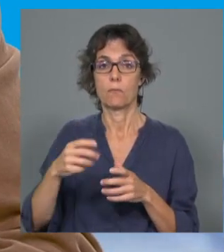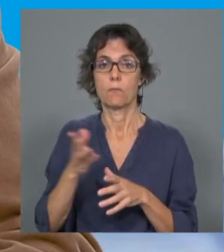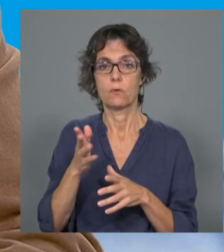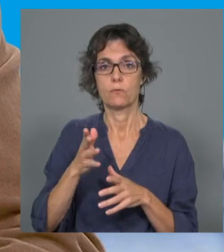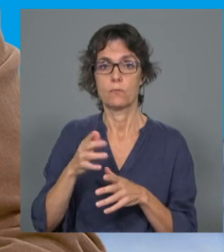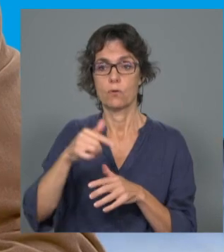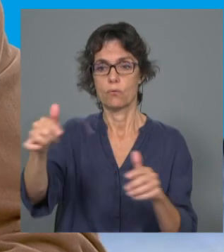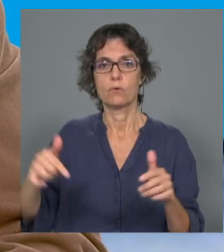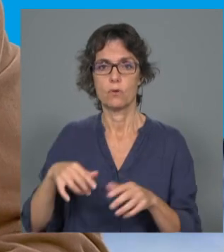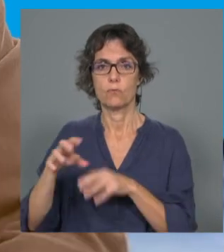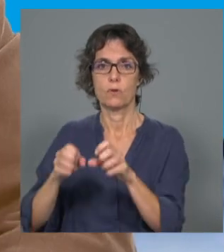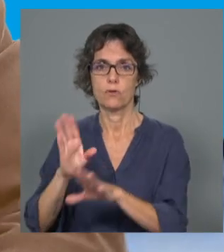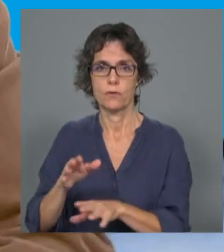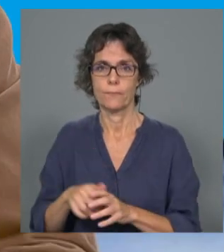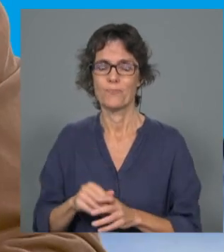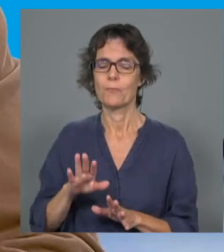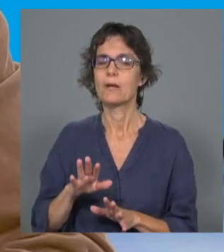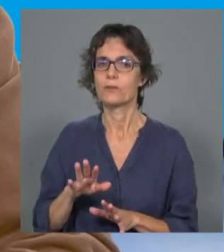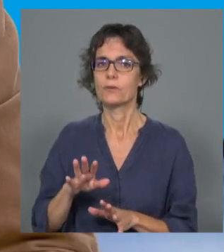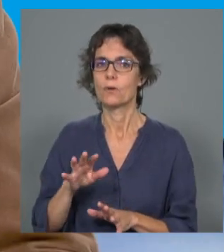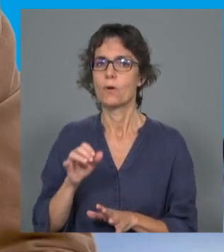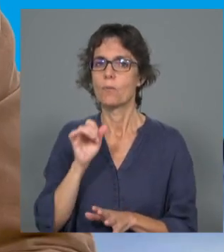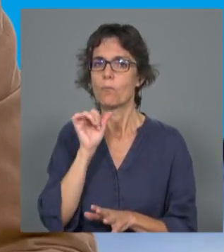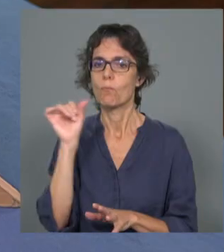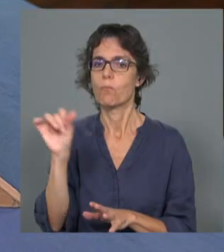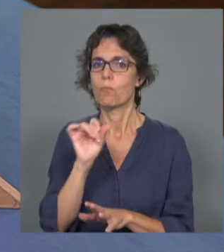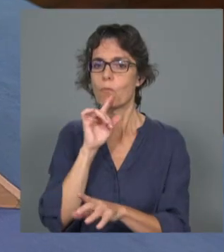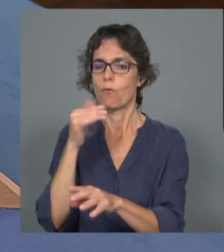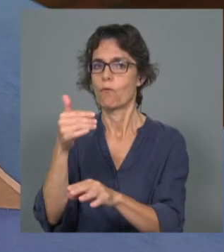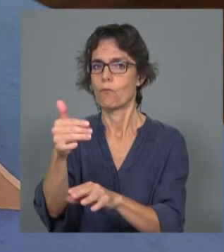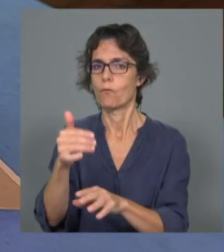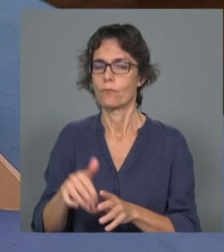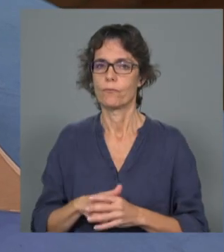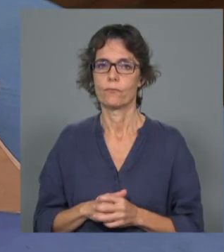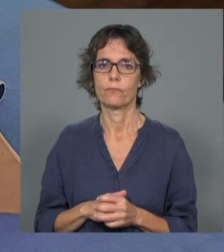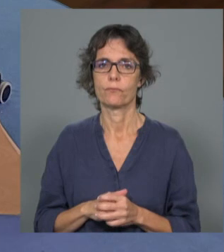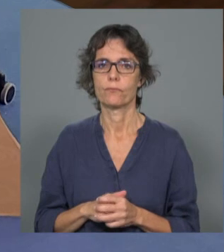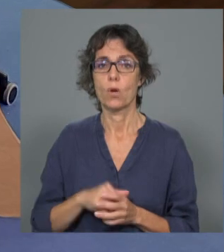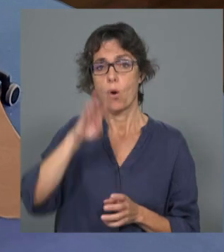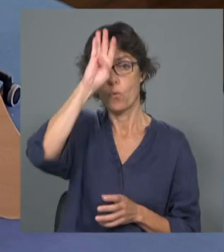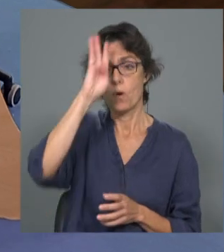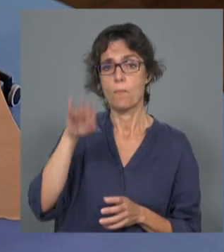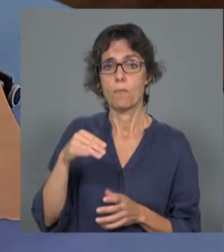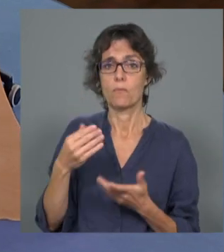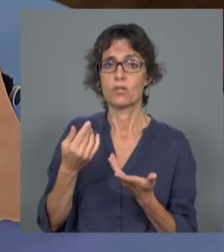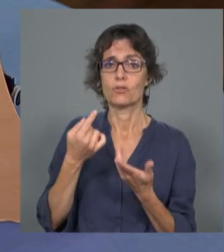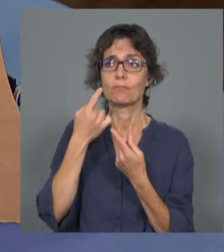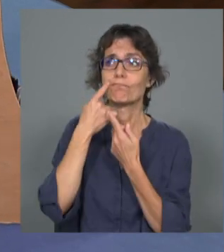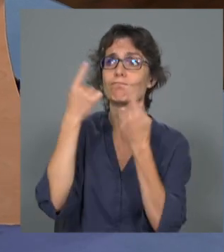ficar bem, ainda vem aí o pior. O Papa Francisco tem sido incansável em apelos à paz,